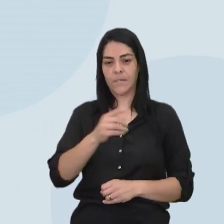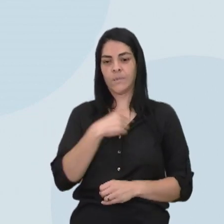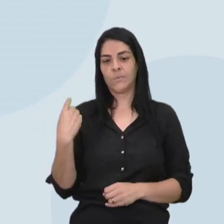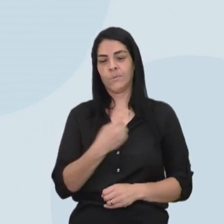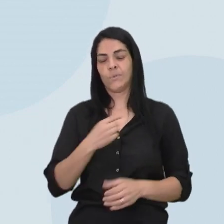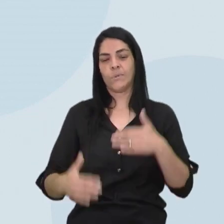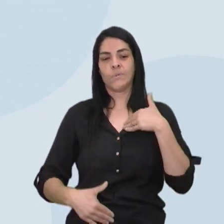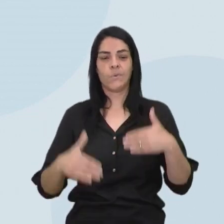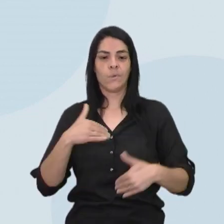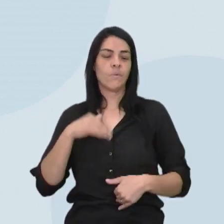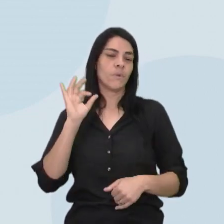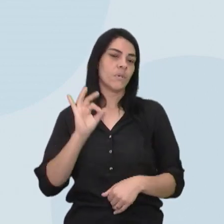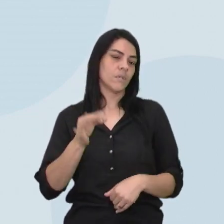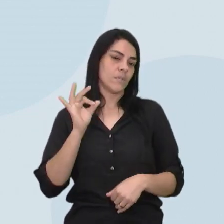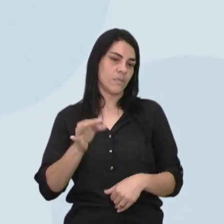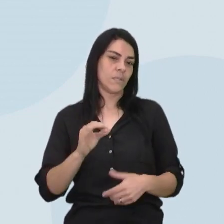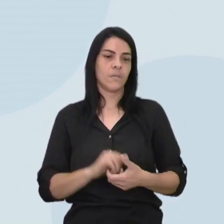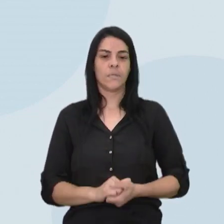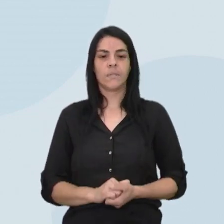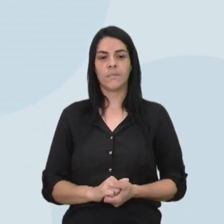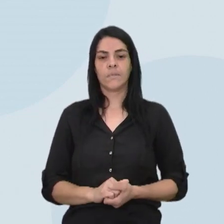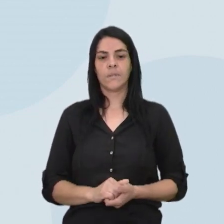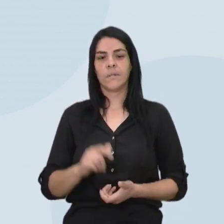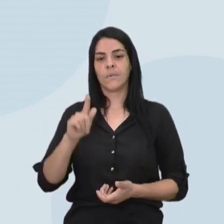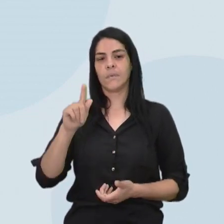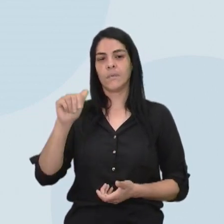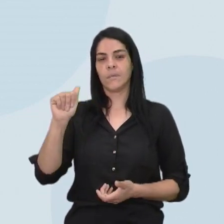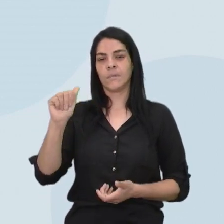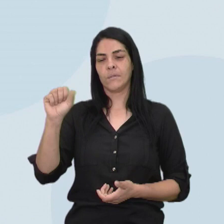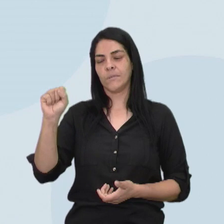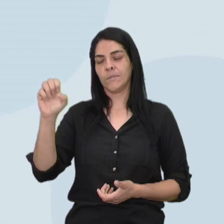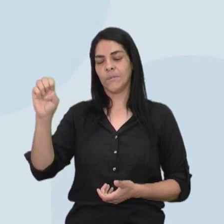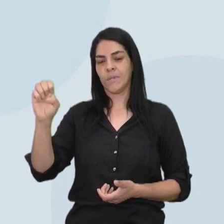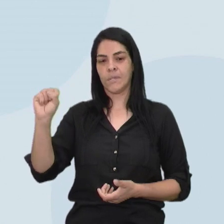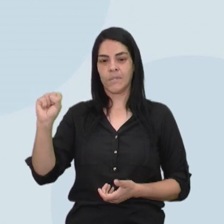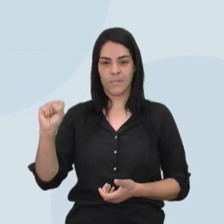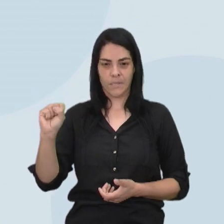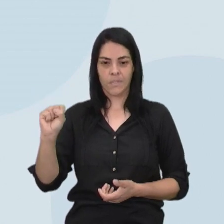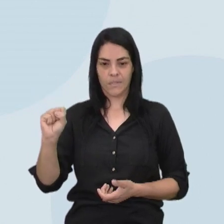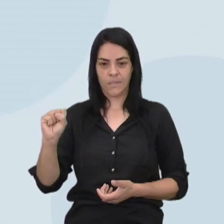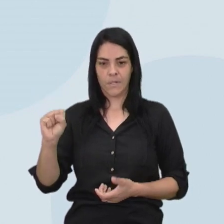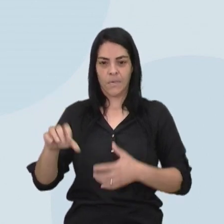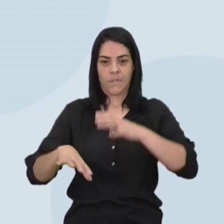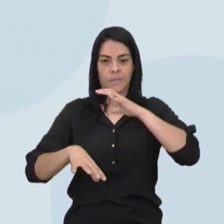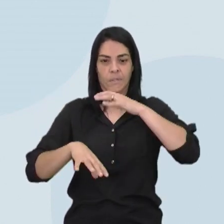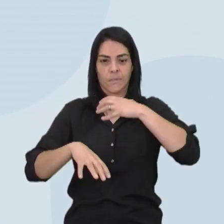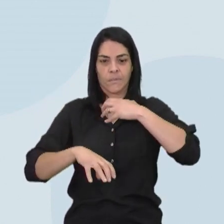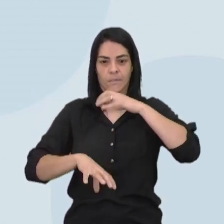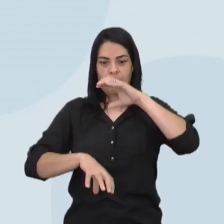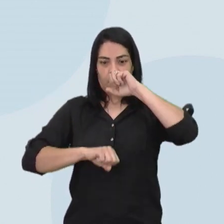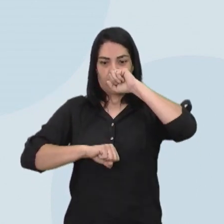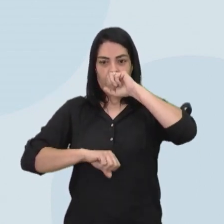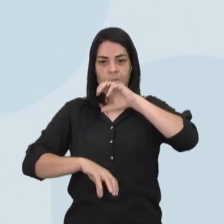certo? E a solubilidade dos gases respiratórios aumenta o nosso fluido,